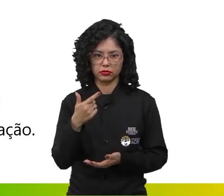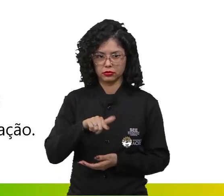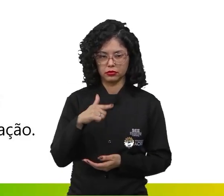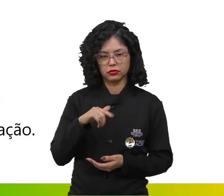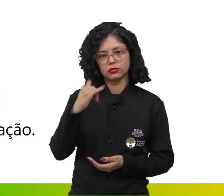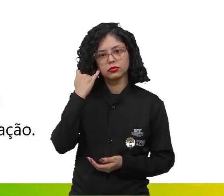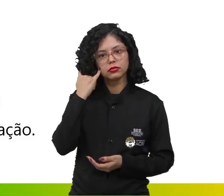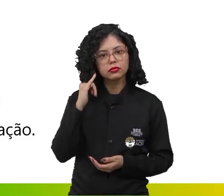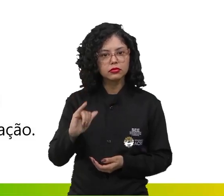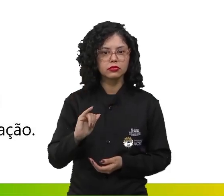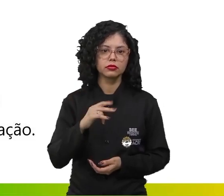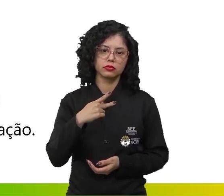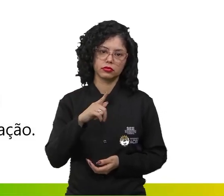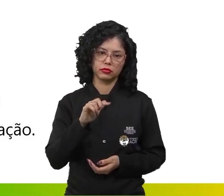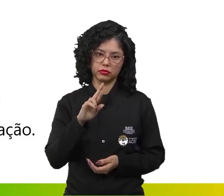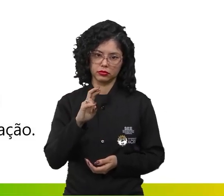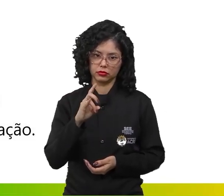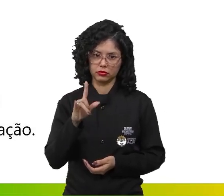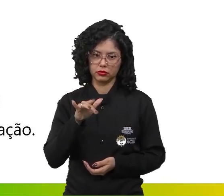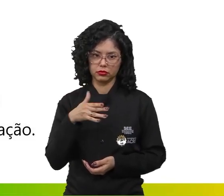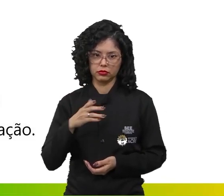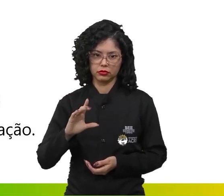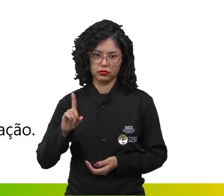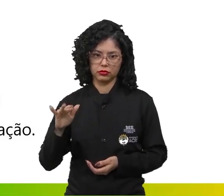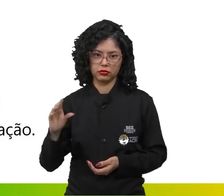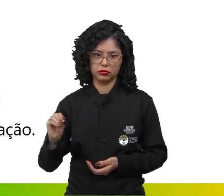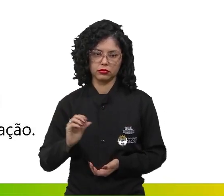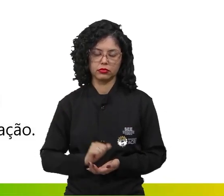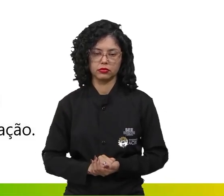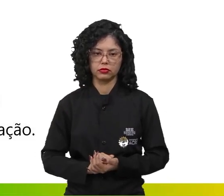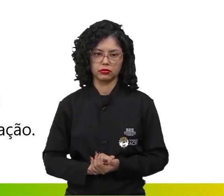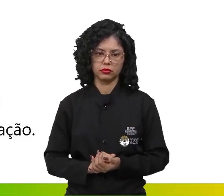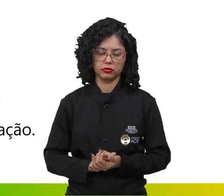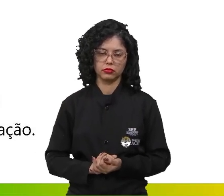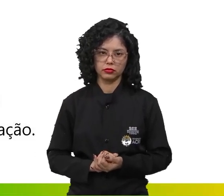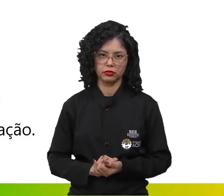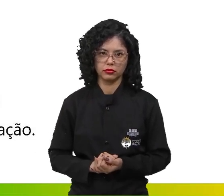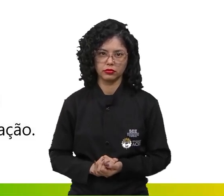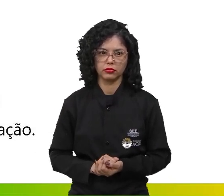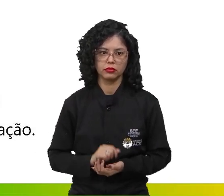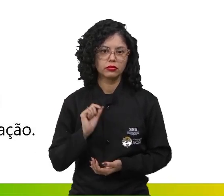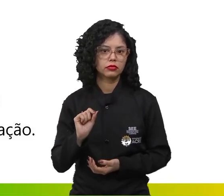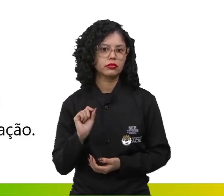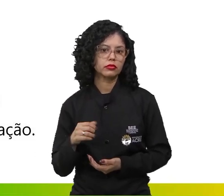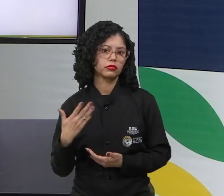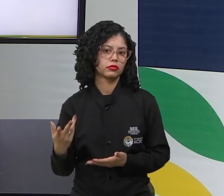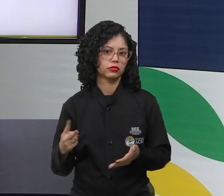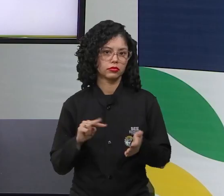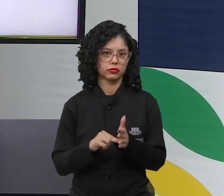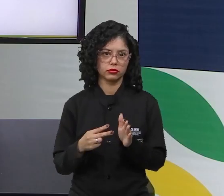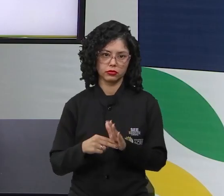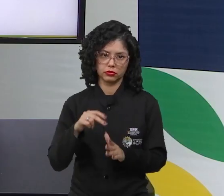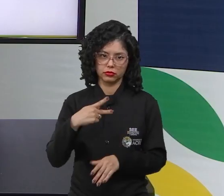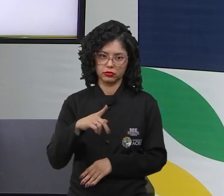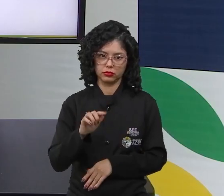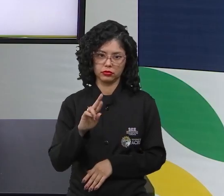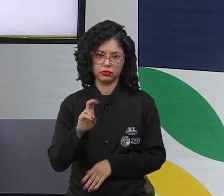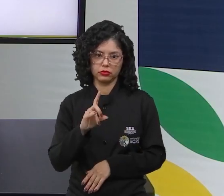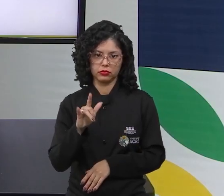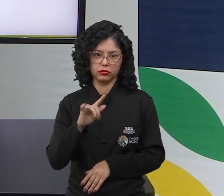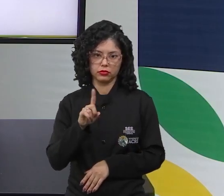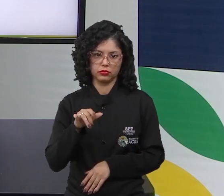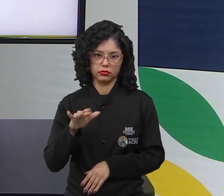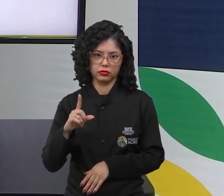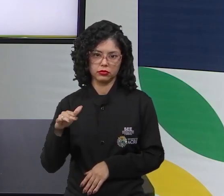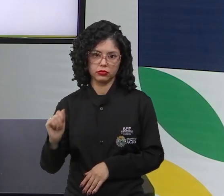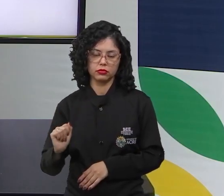slogans, a repetição de ideias e a polarização. O que seria essa